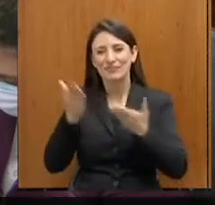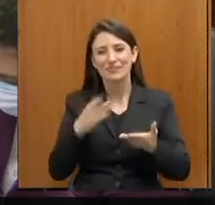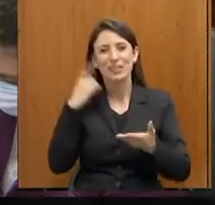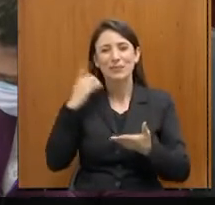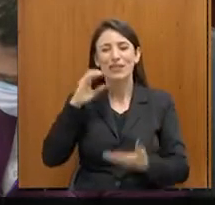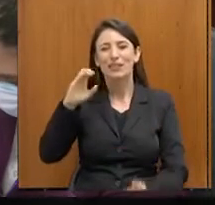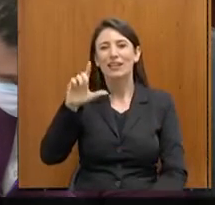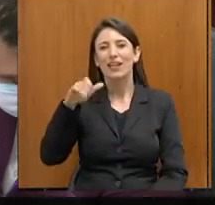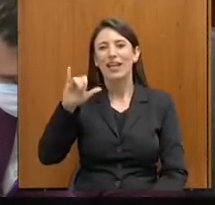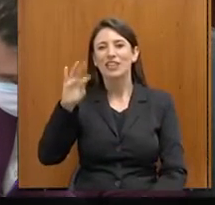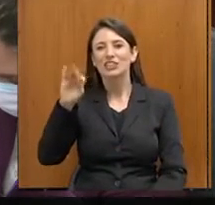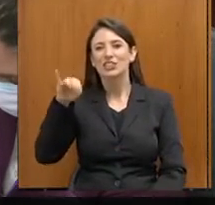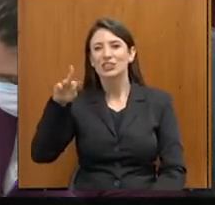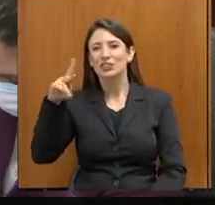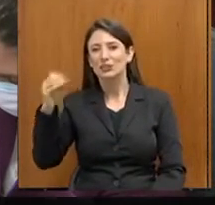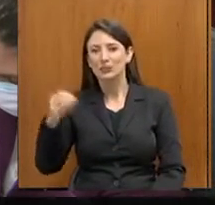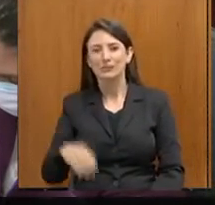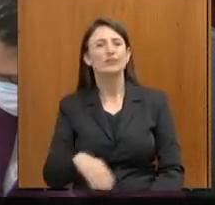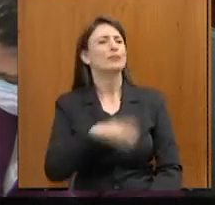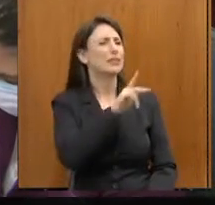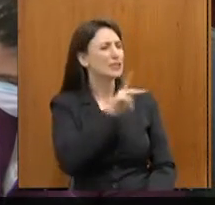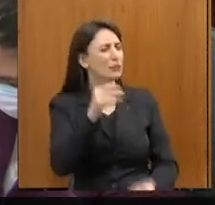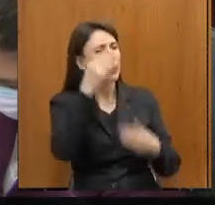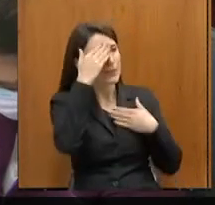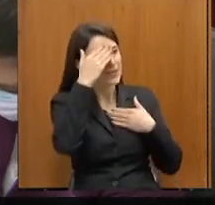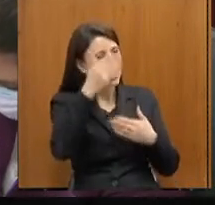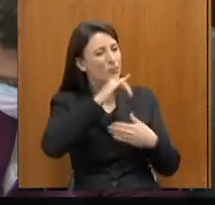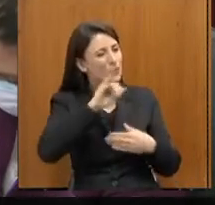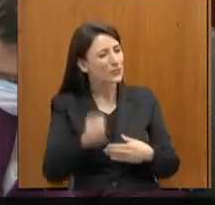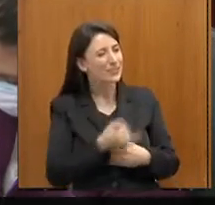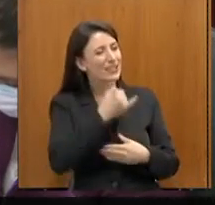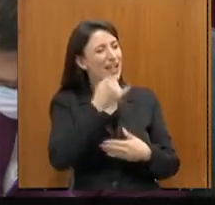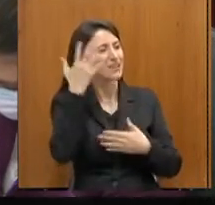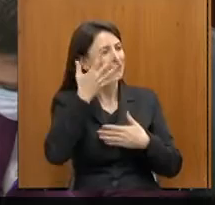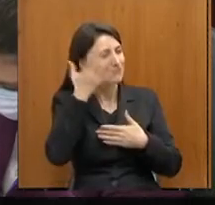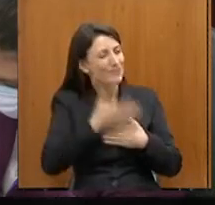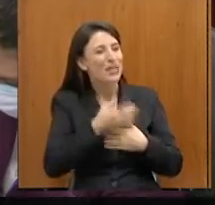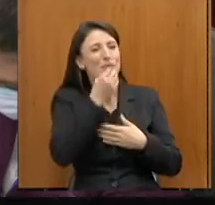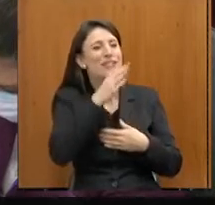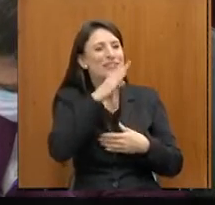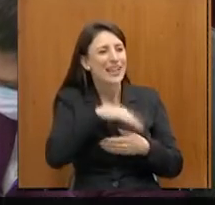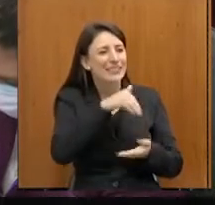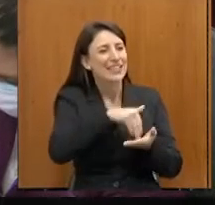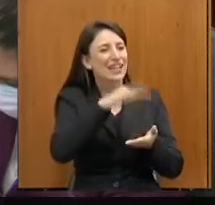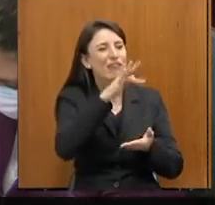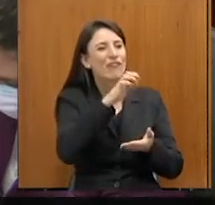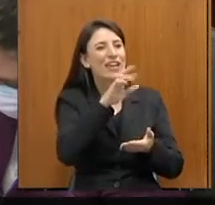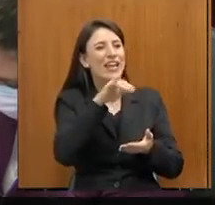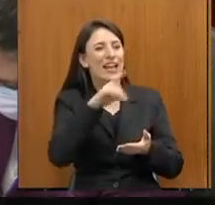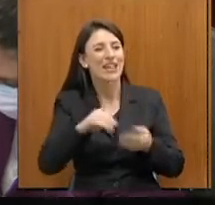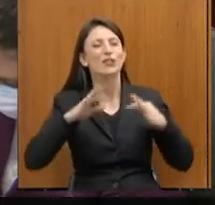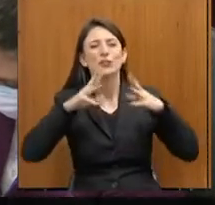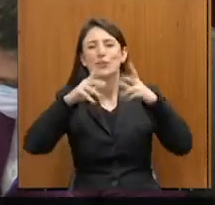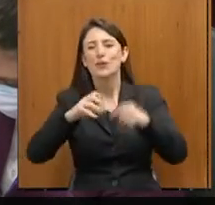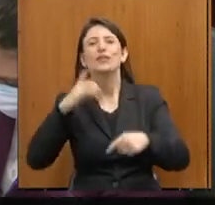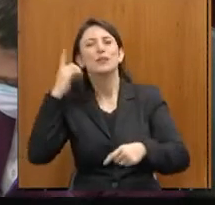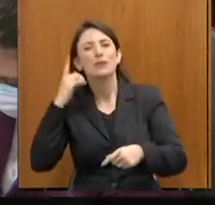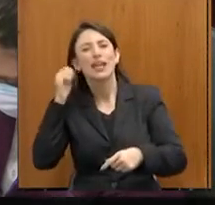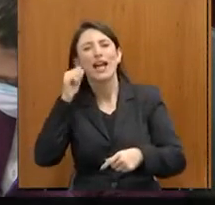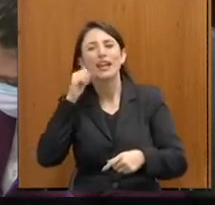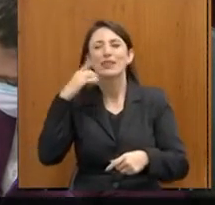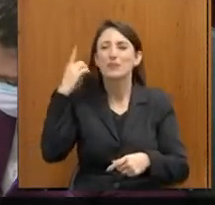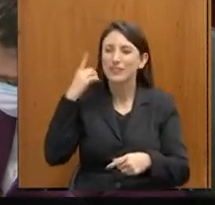seu presente muito obrigado pela sua oportunidade né boa tarde para você secretário Fernando a todos deputados e deputados